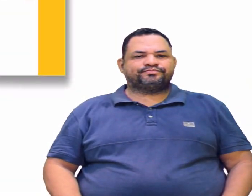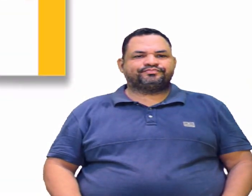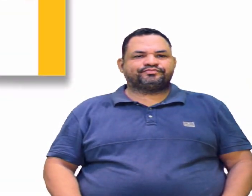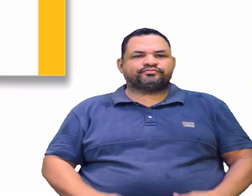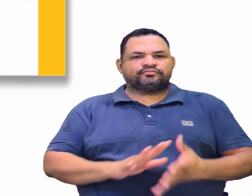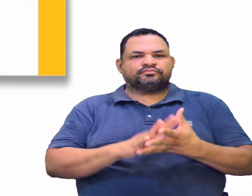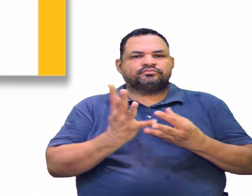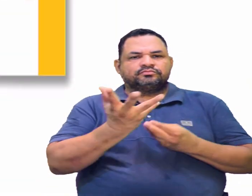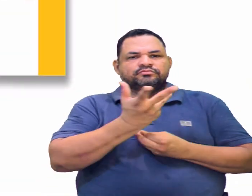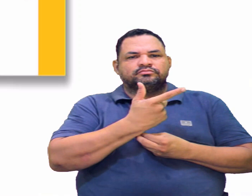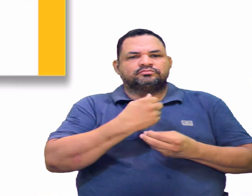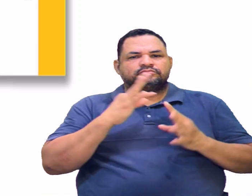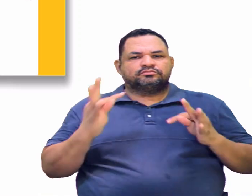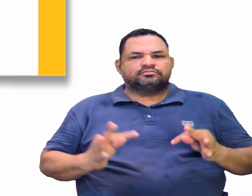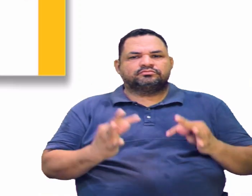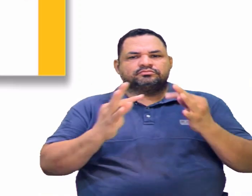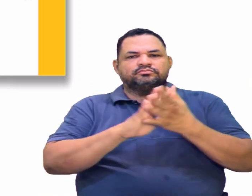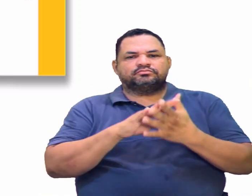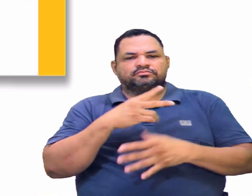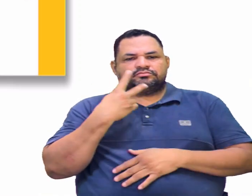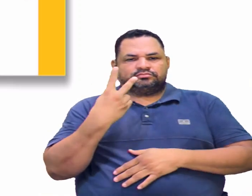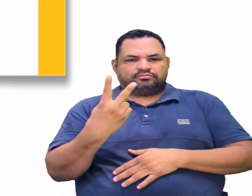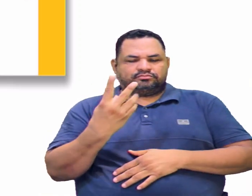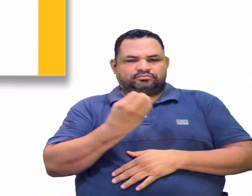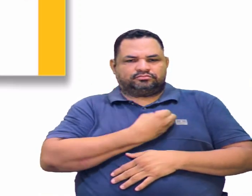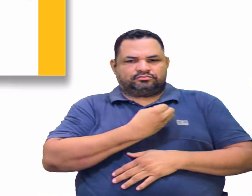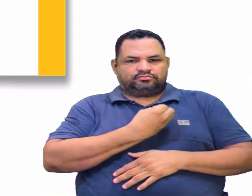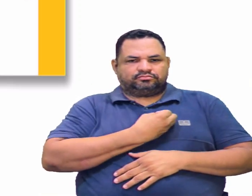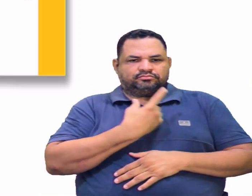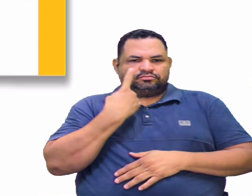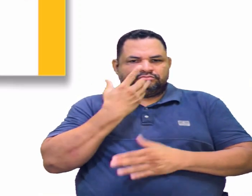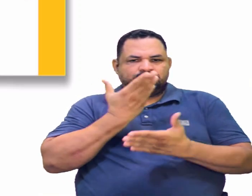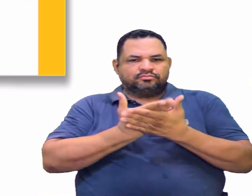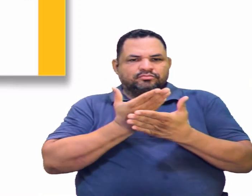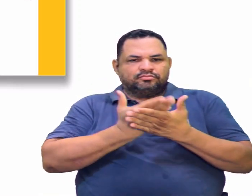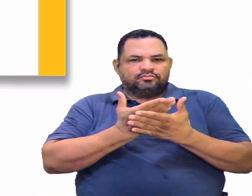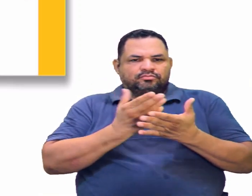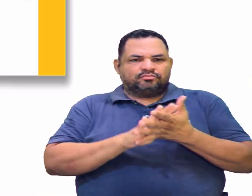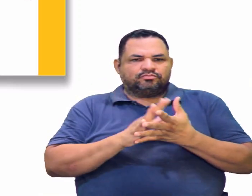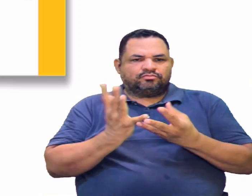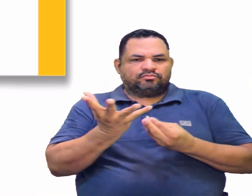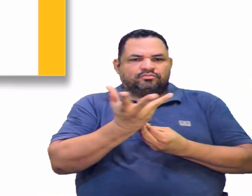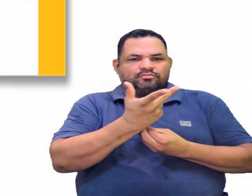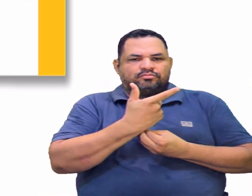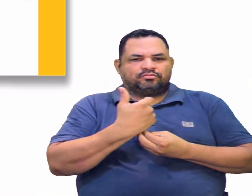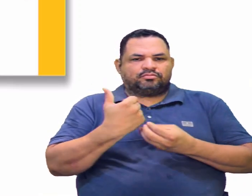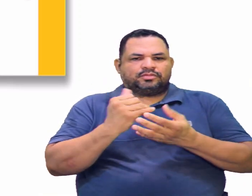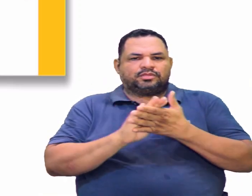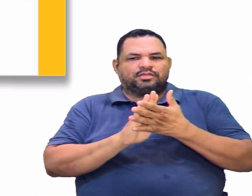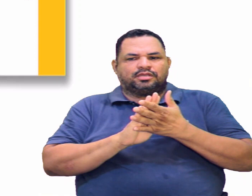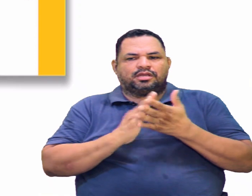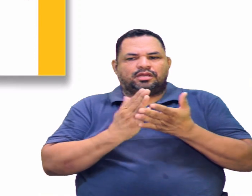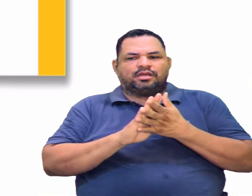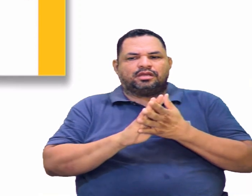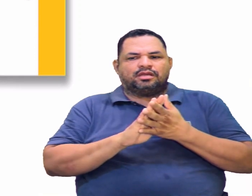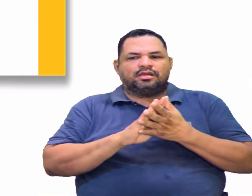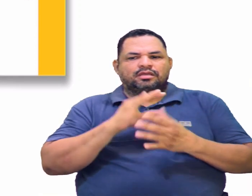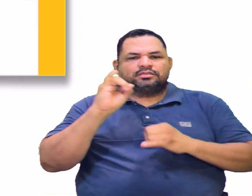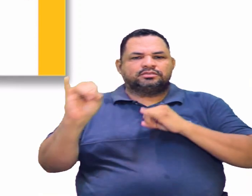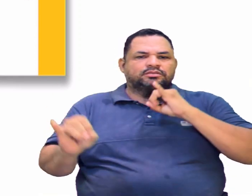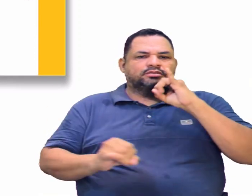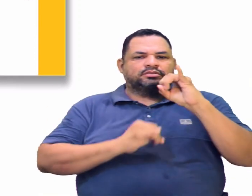Com a arte e a tecnologia, parte 2, nós vamos ver as artes digitais, né? A web arte,